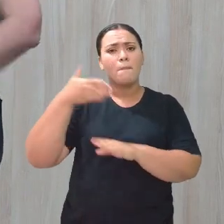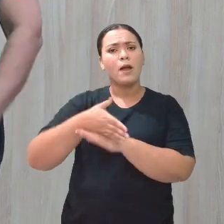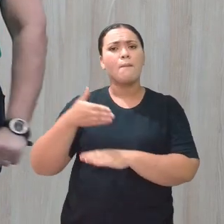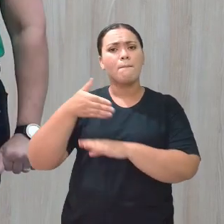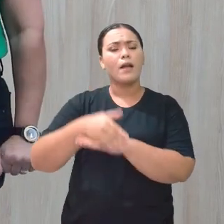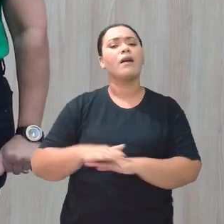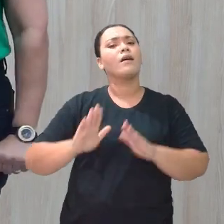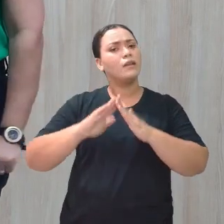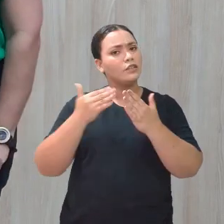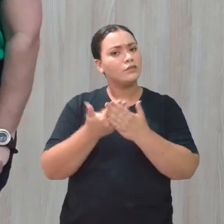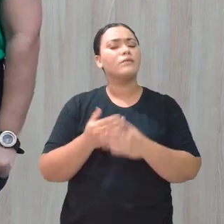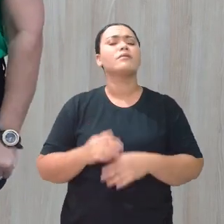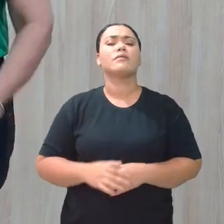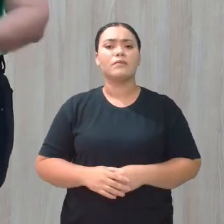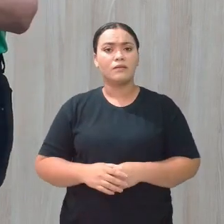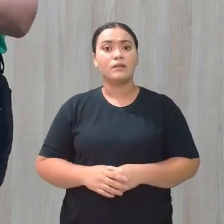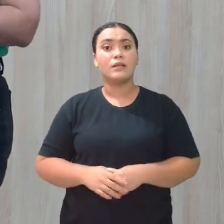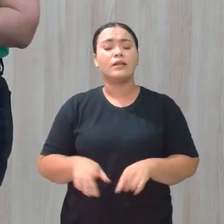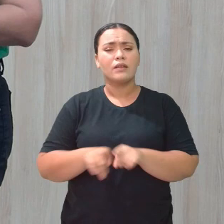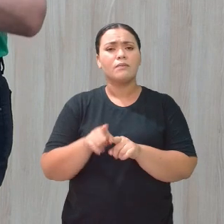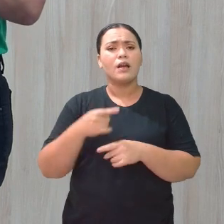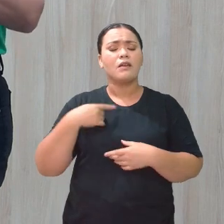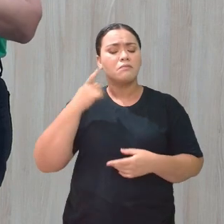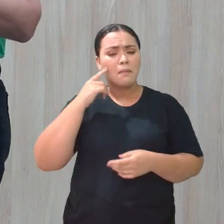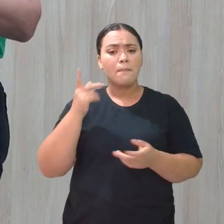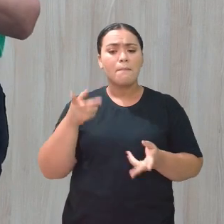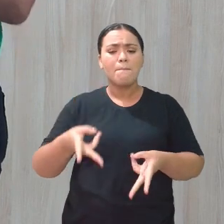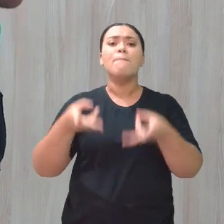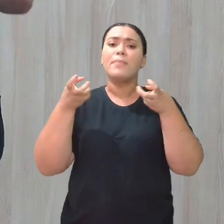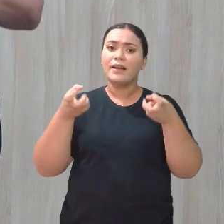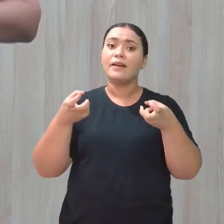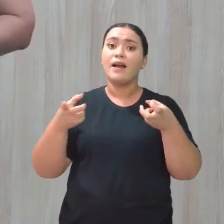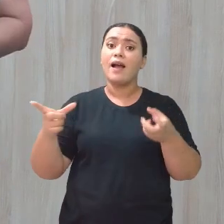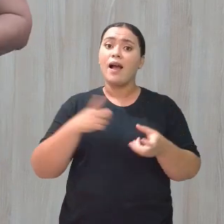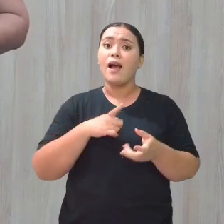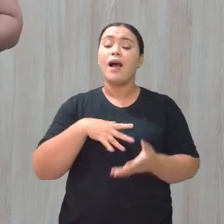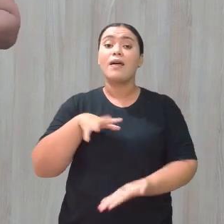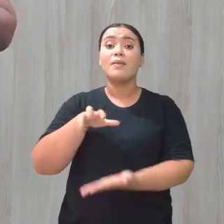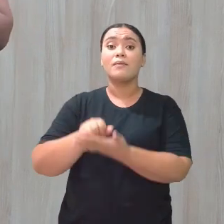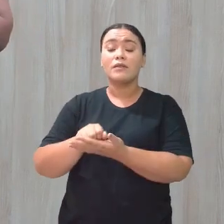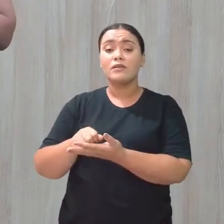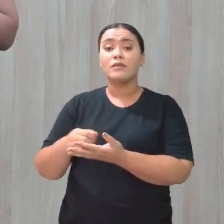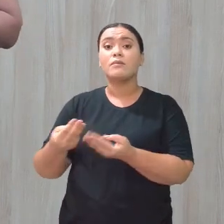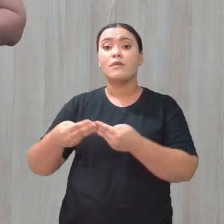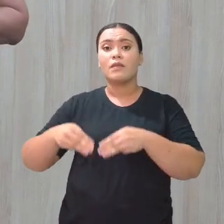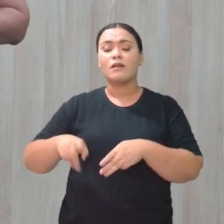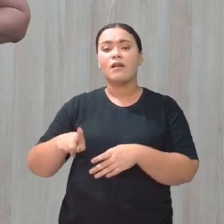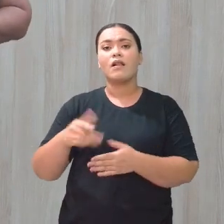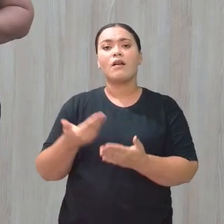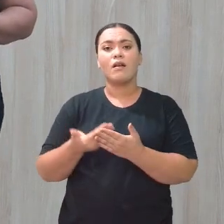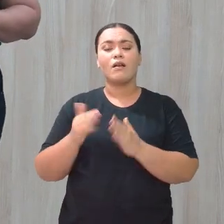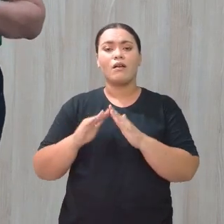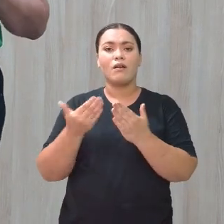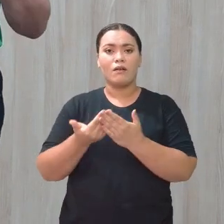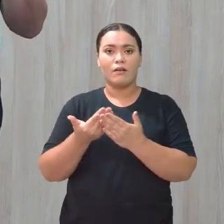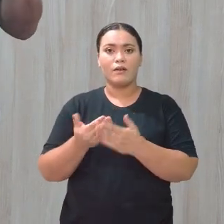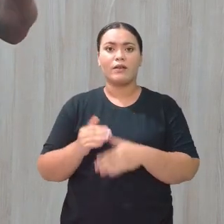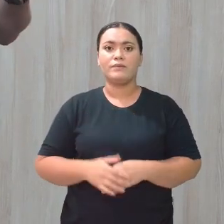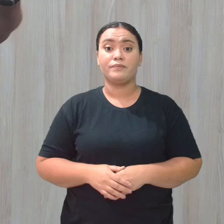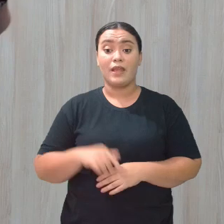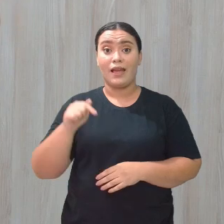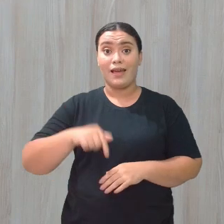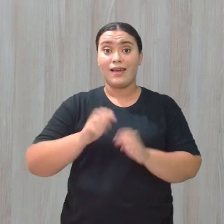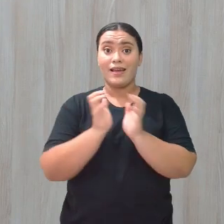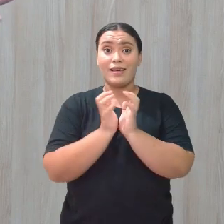tem tido isso refletido, por exemplo, nas nossas matrículas. Em Recife, nós temos a